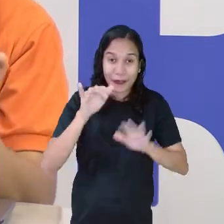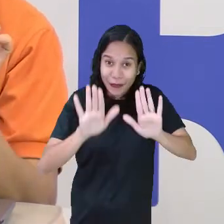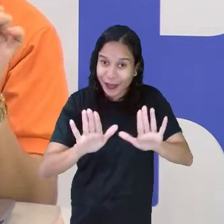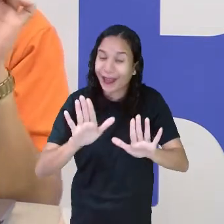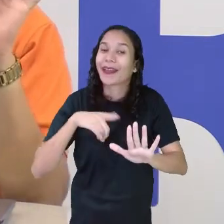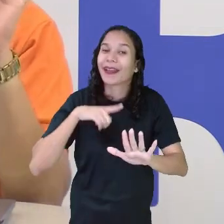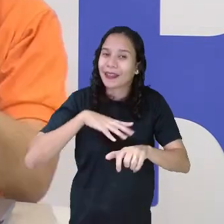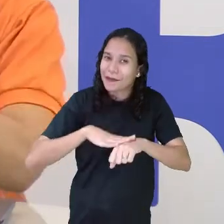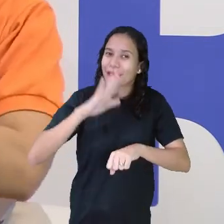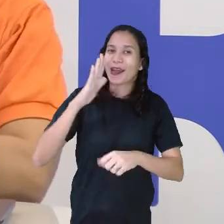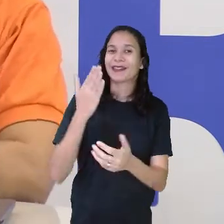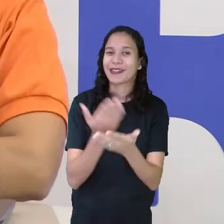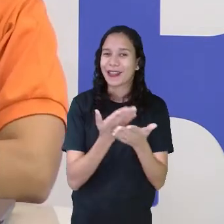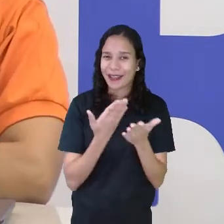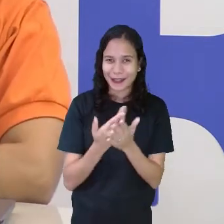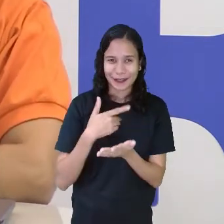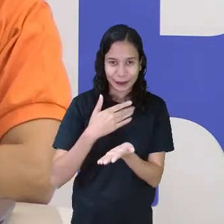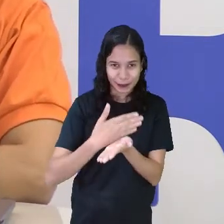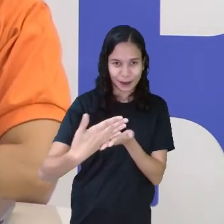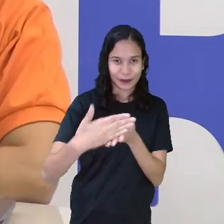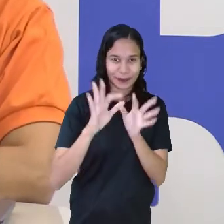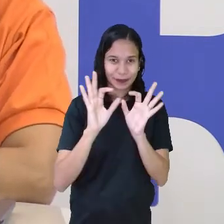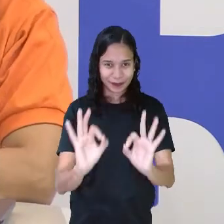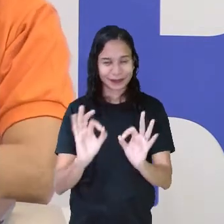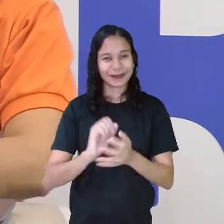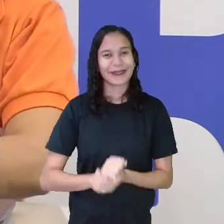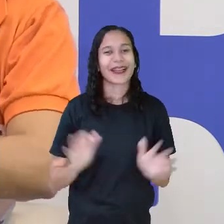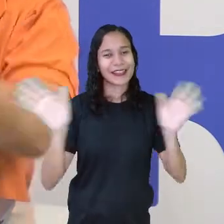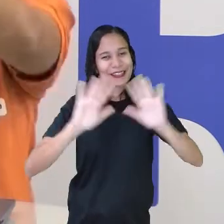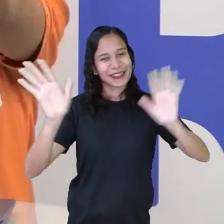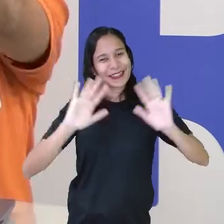já eu começo a aula de matemática, tá bom?